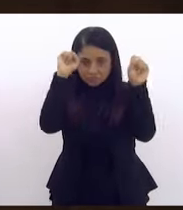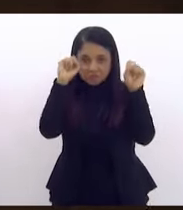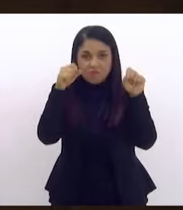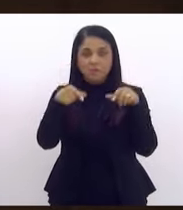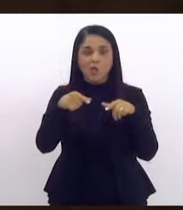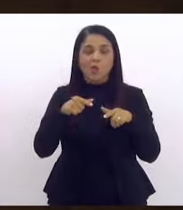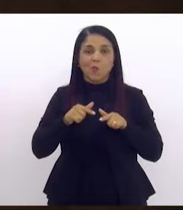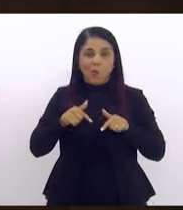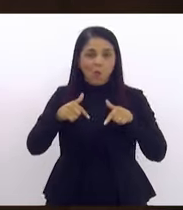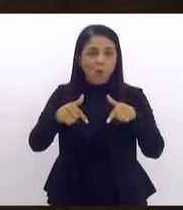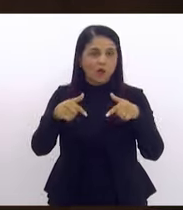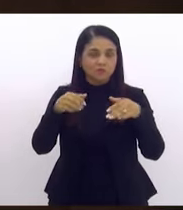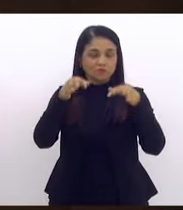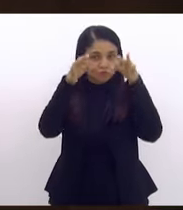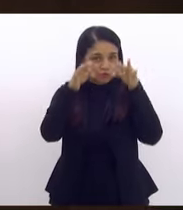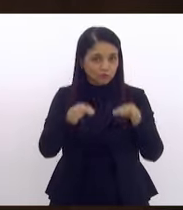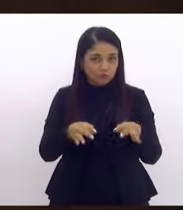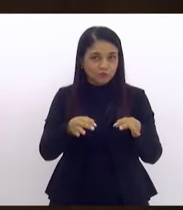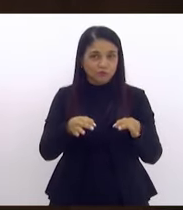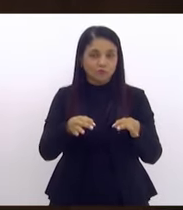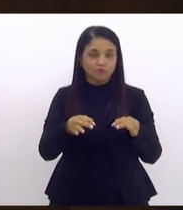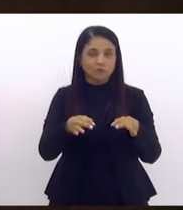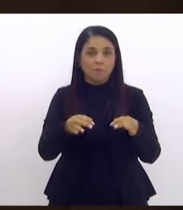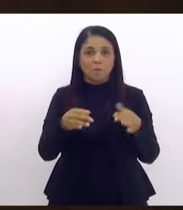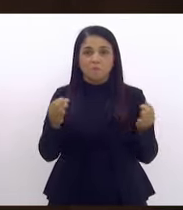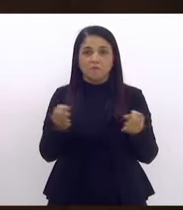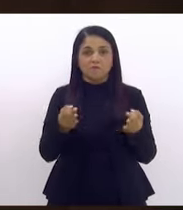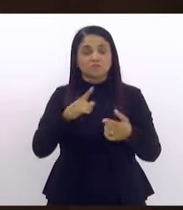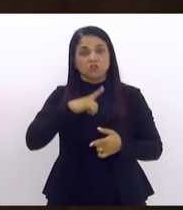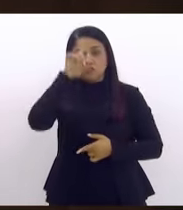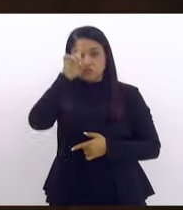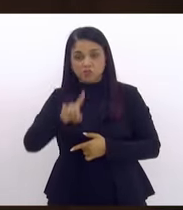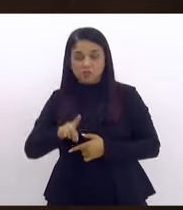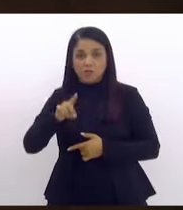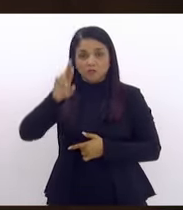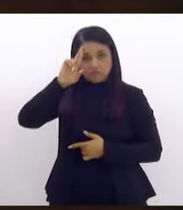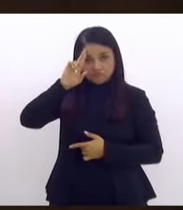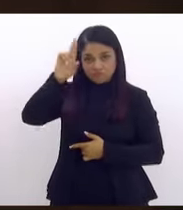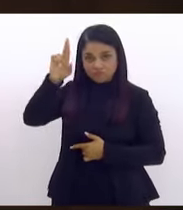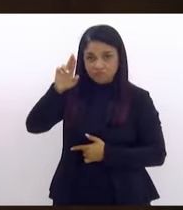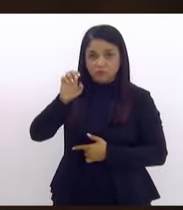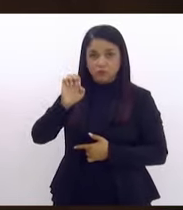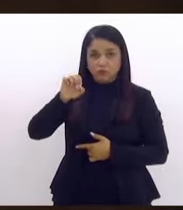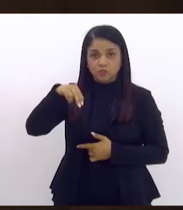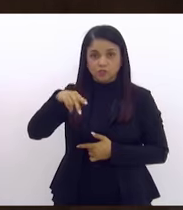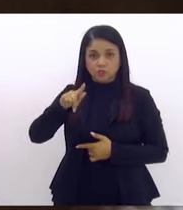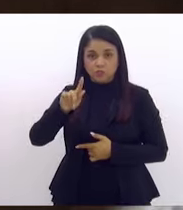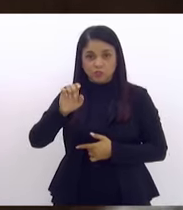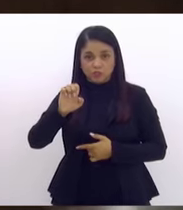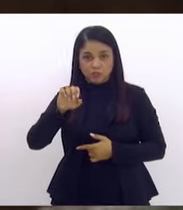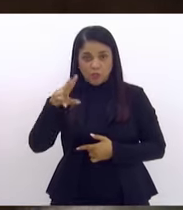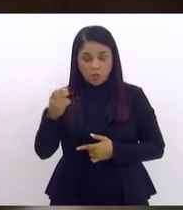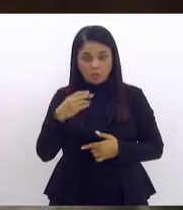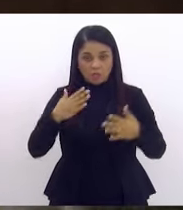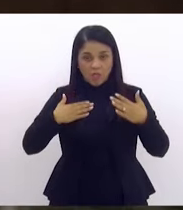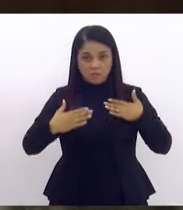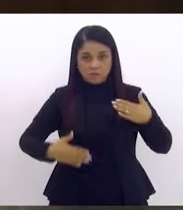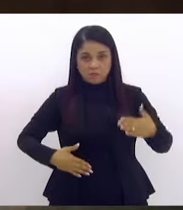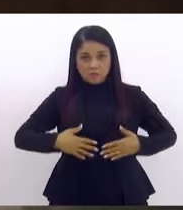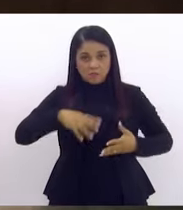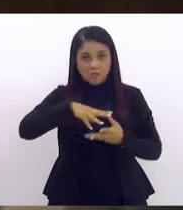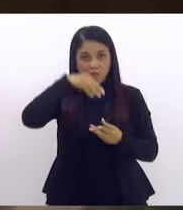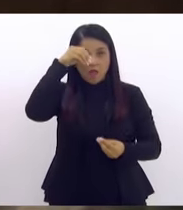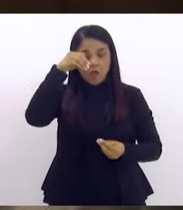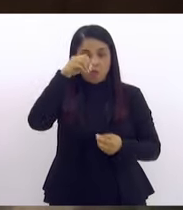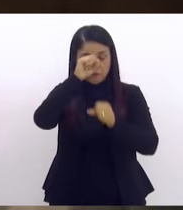ato jurídico perfeito e porque havia direito adquirido dos senhores de engenho sob as almas e os corpos negros dos escravos